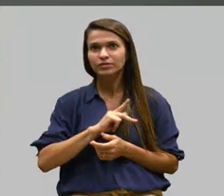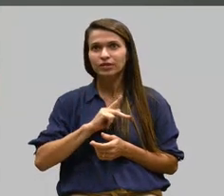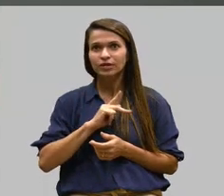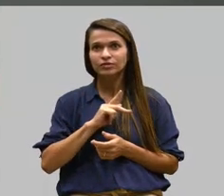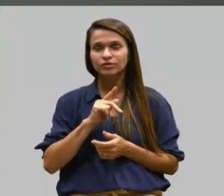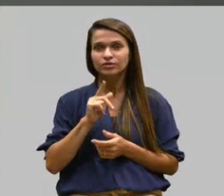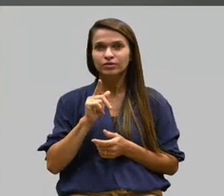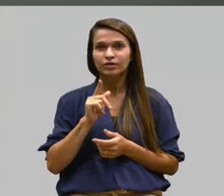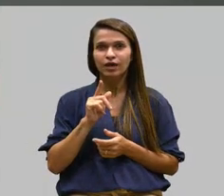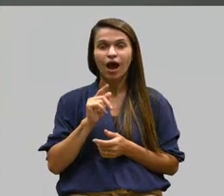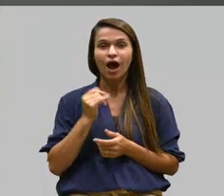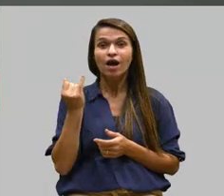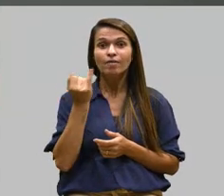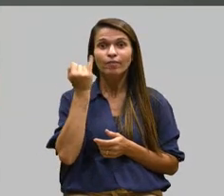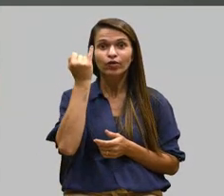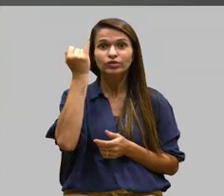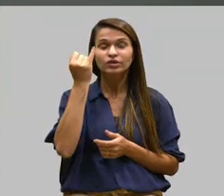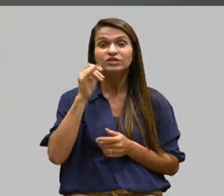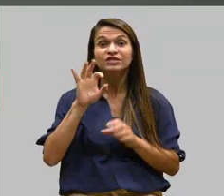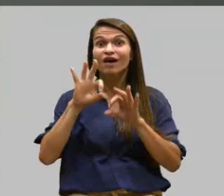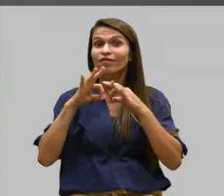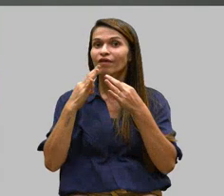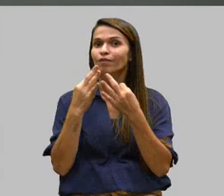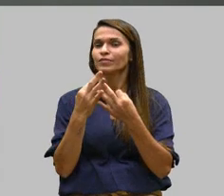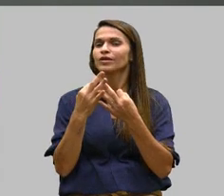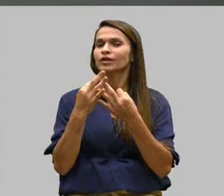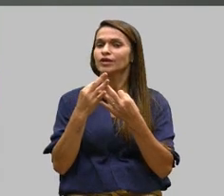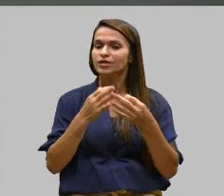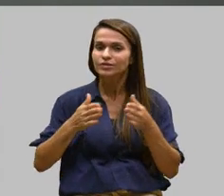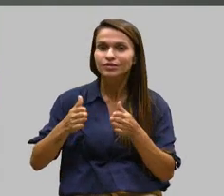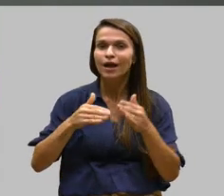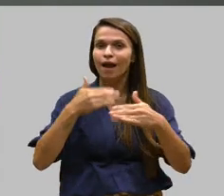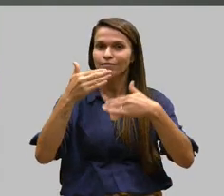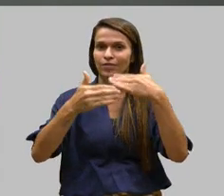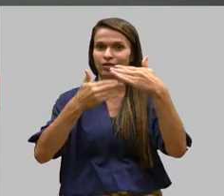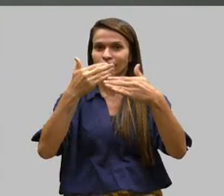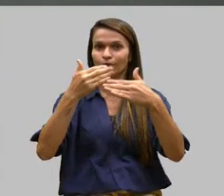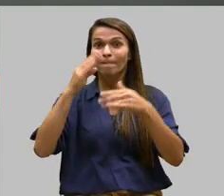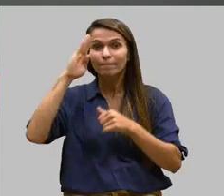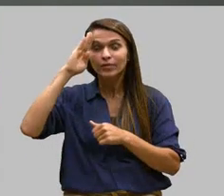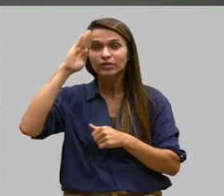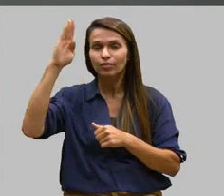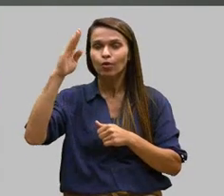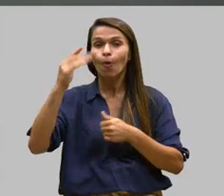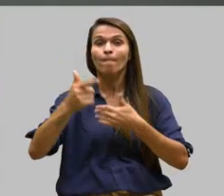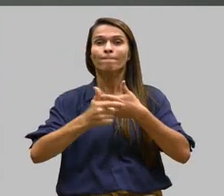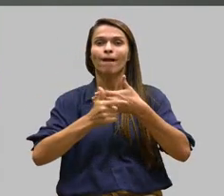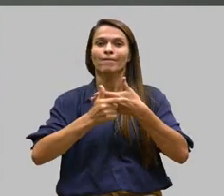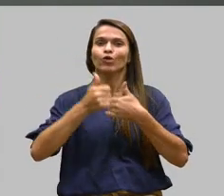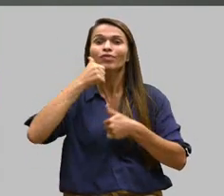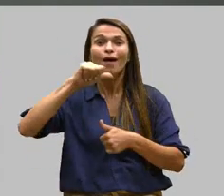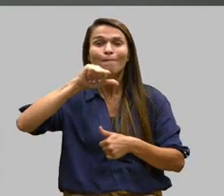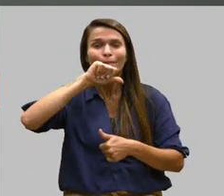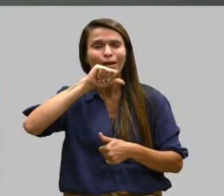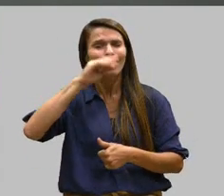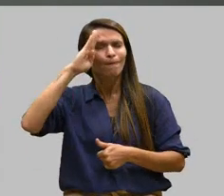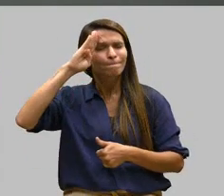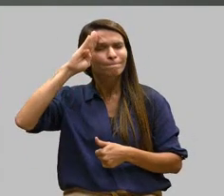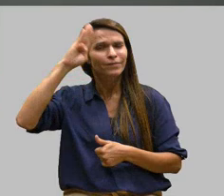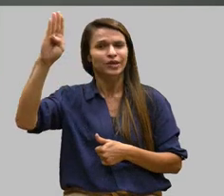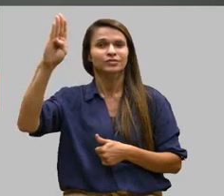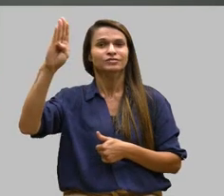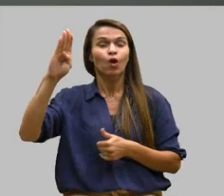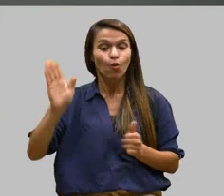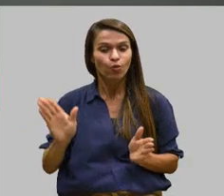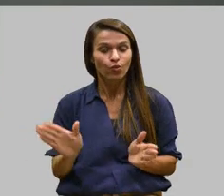eles aqui a importância da família neste processo principalmente o papel da mãe é fundamental no